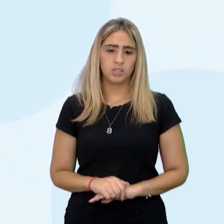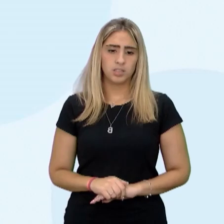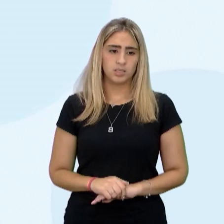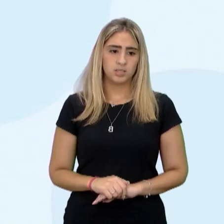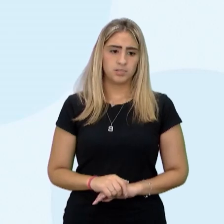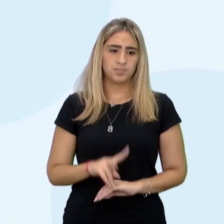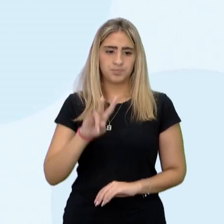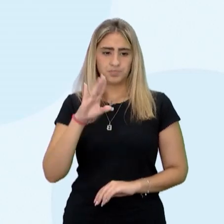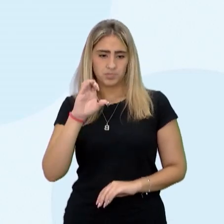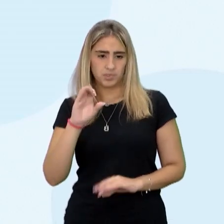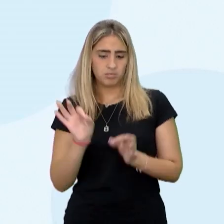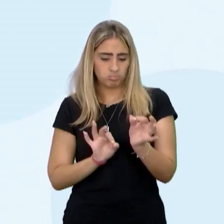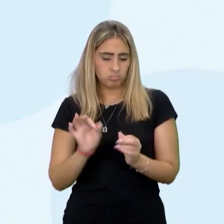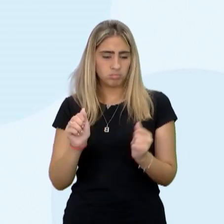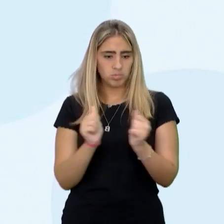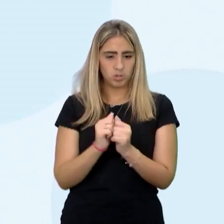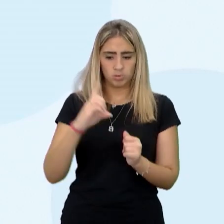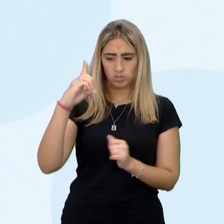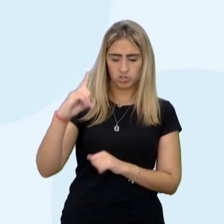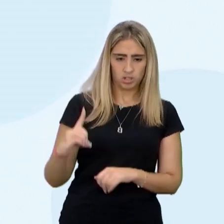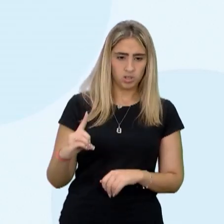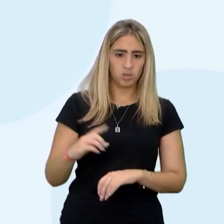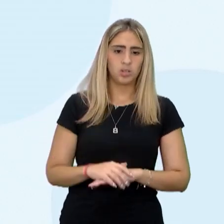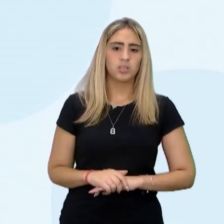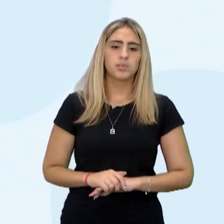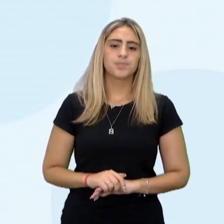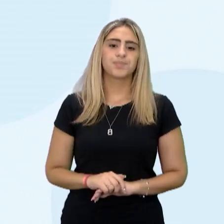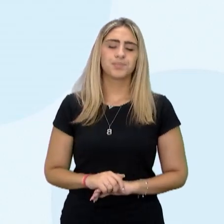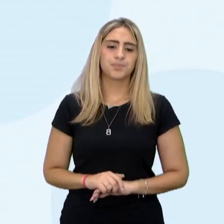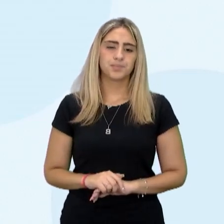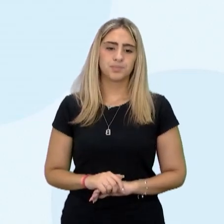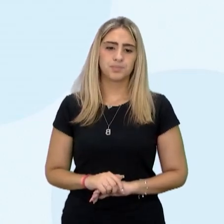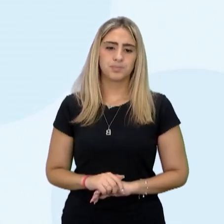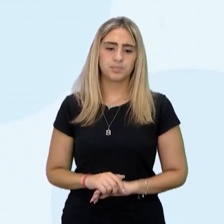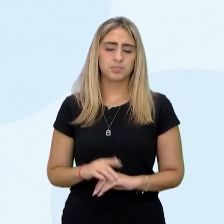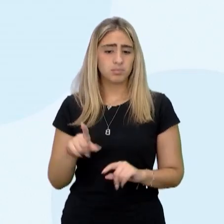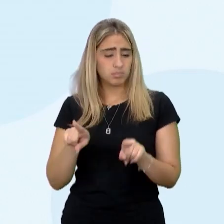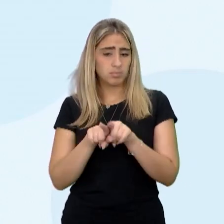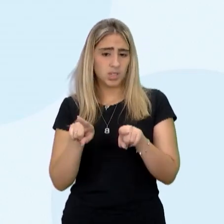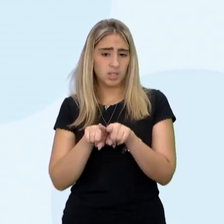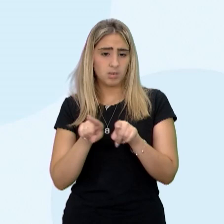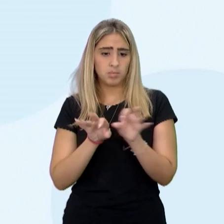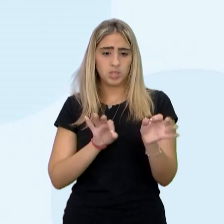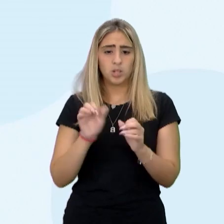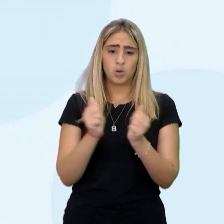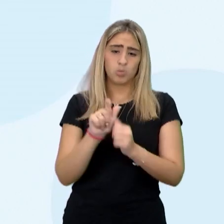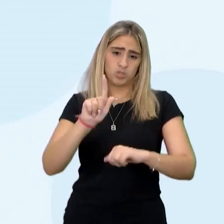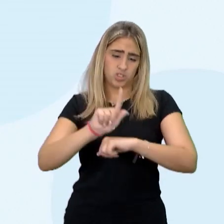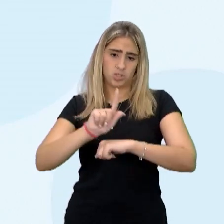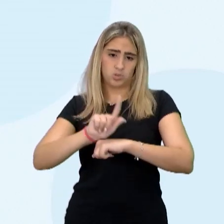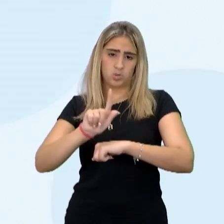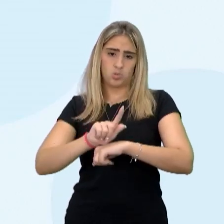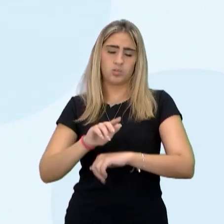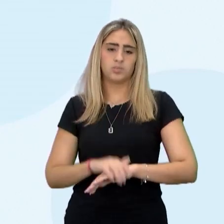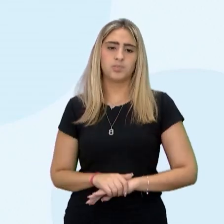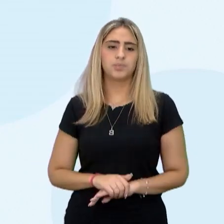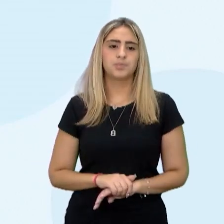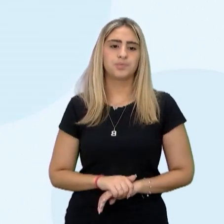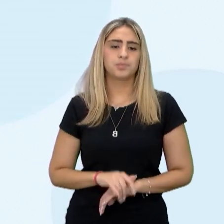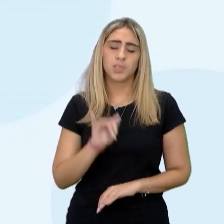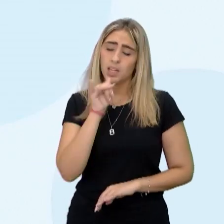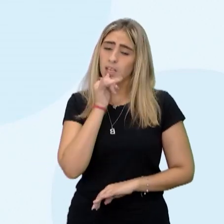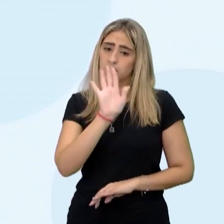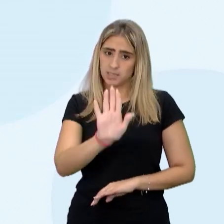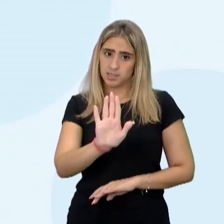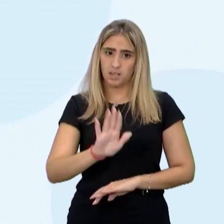vice alinha com o PCG, com professores da parte diversificada e também ele alinha aí com o trio gestor. Exemplos, né,